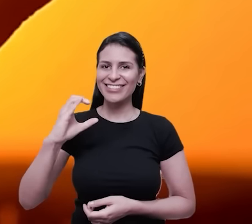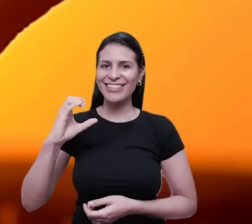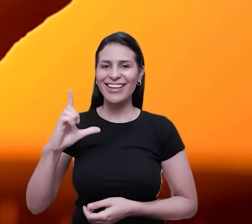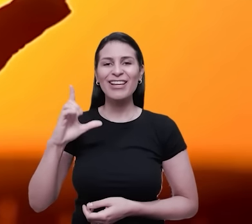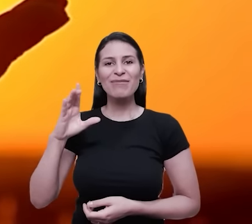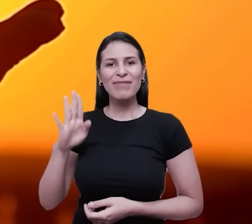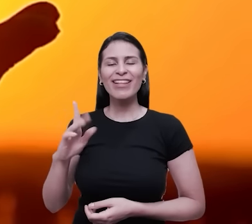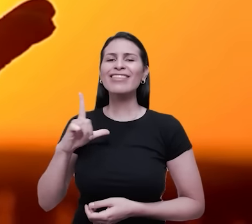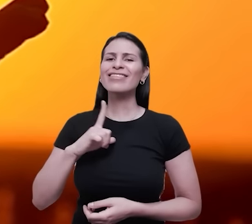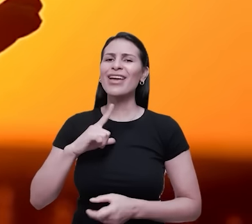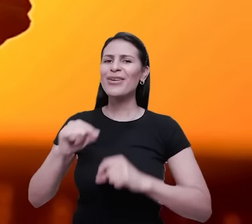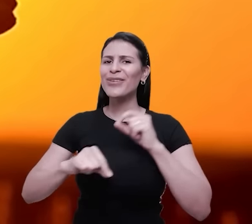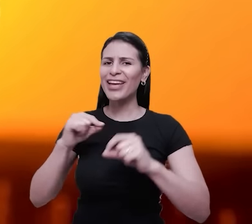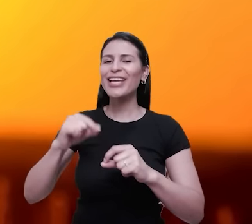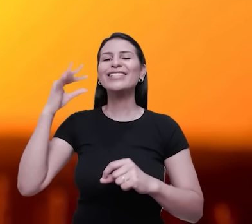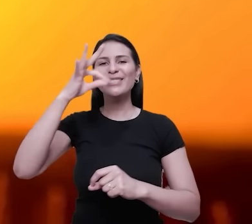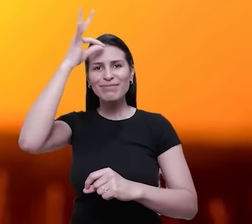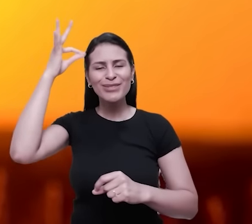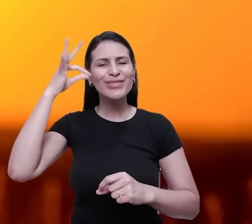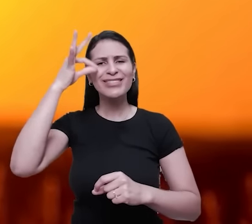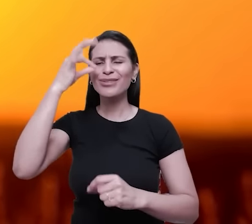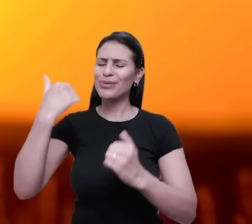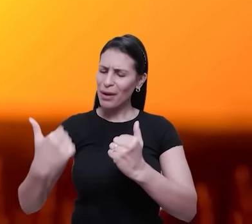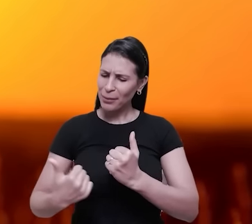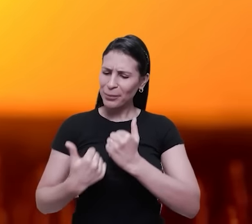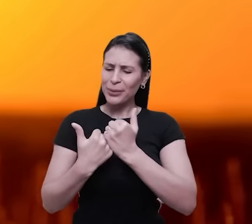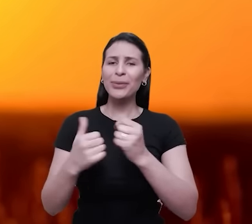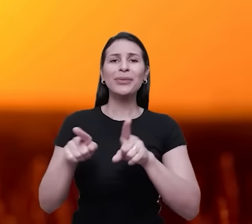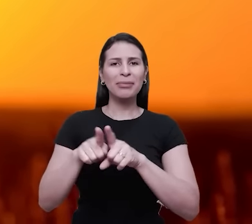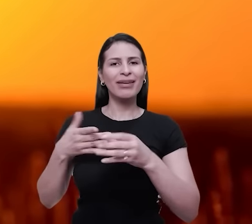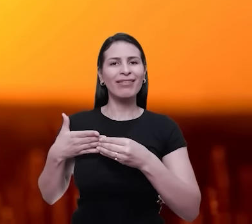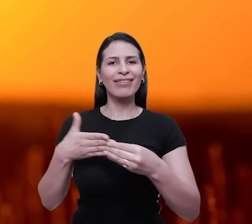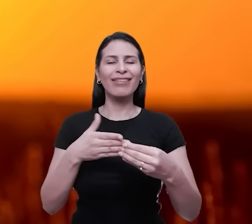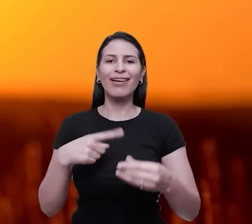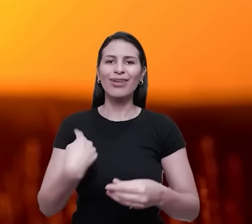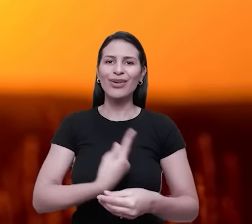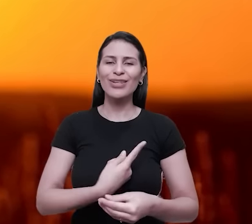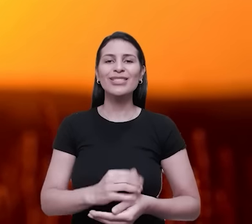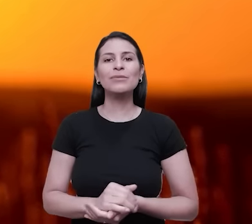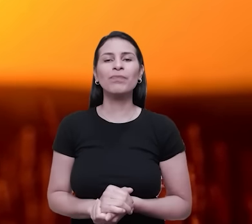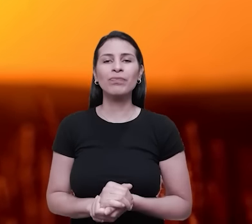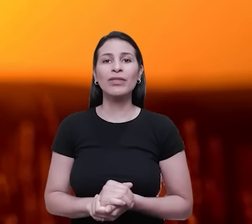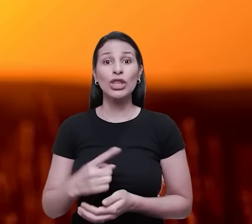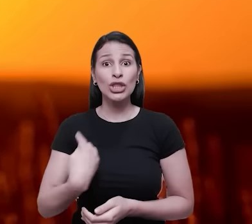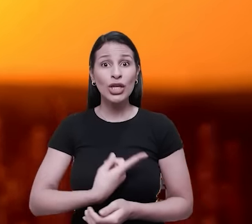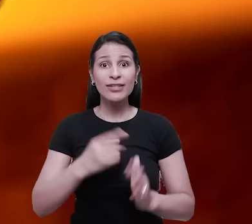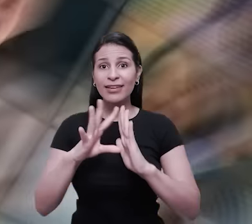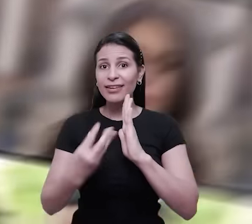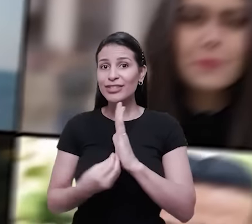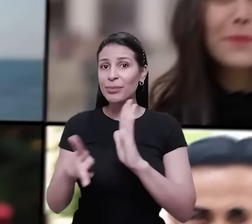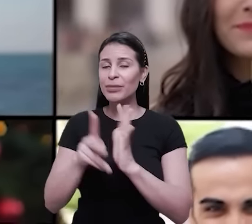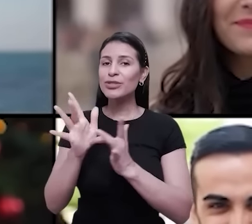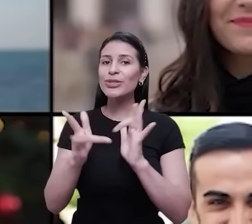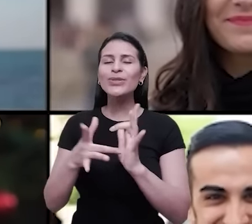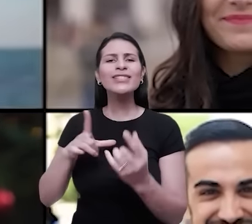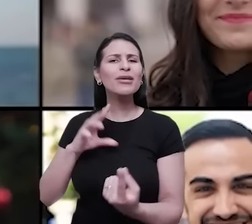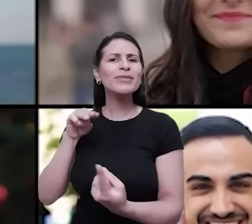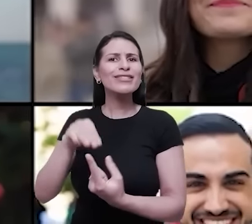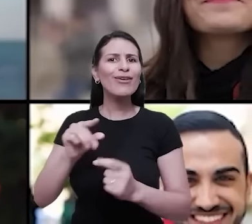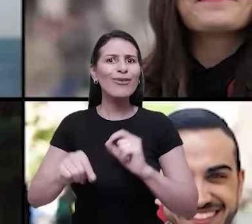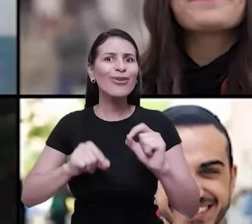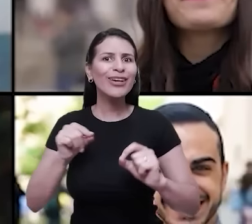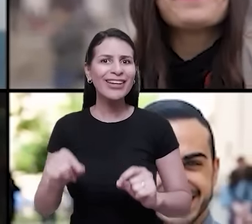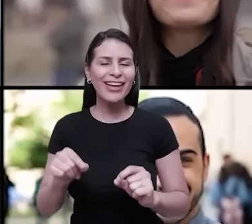CLB é sustentada e orientada pelo Espírito Santo. Como Igreja de Jesus Cristo, temos como missão propagar o